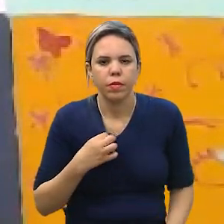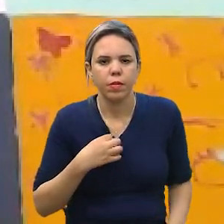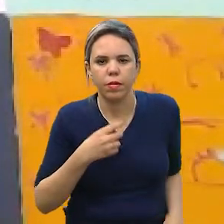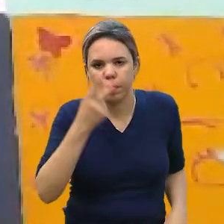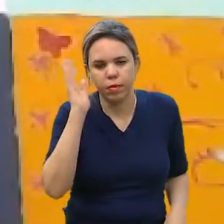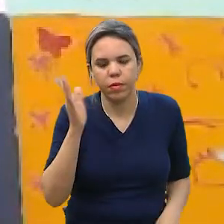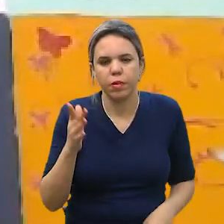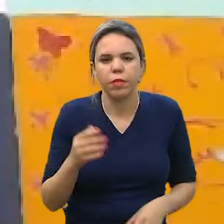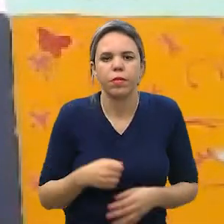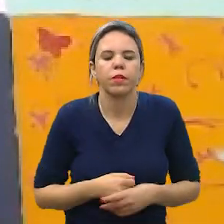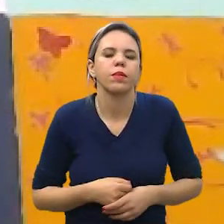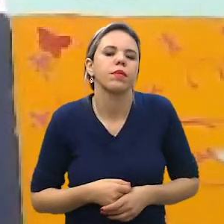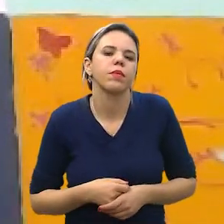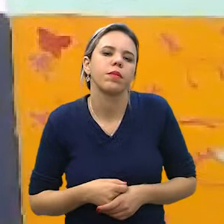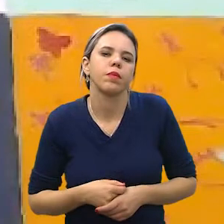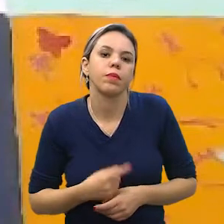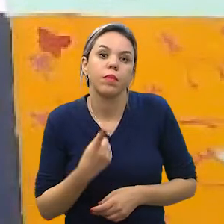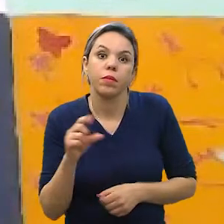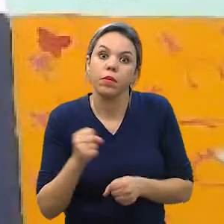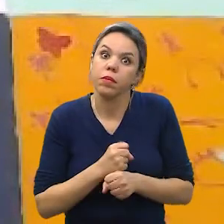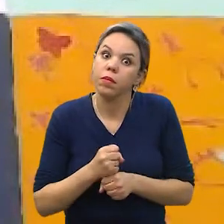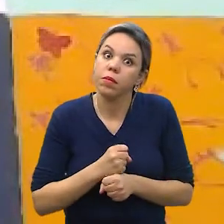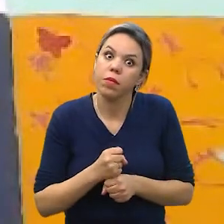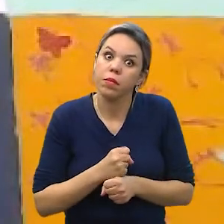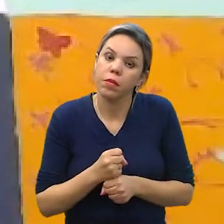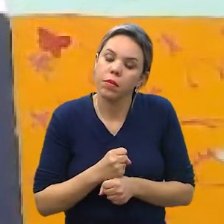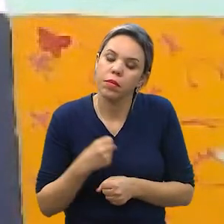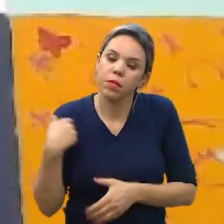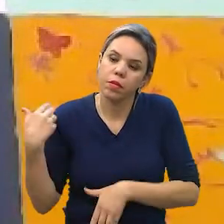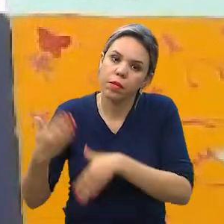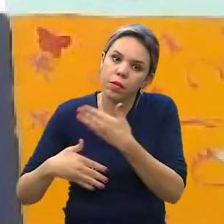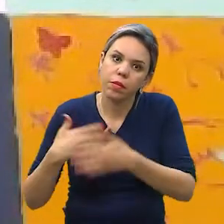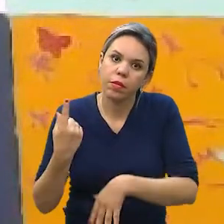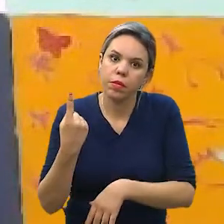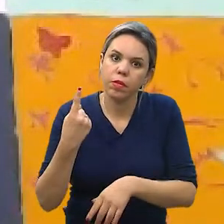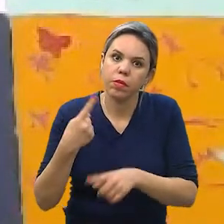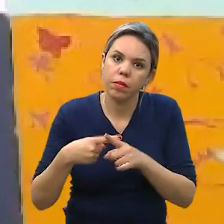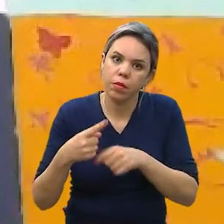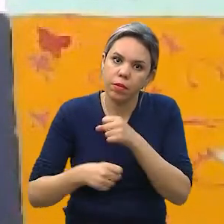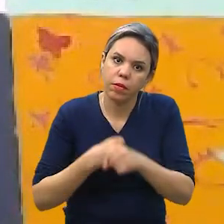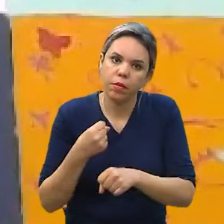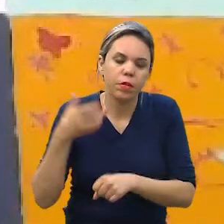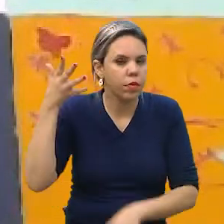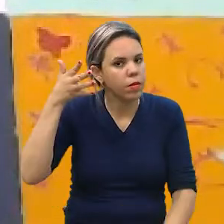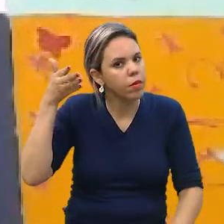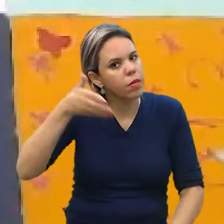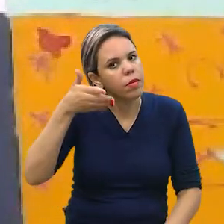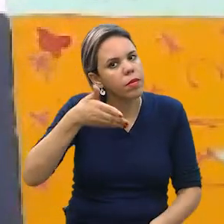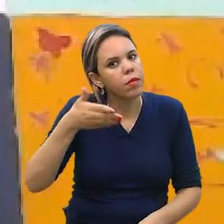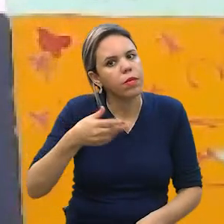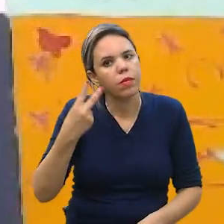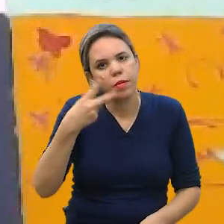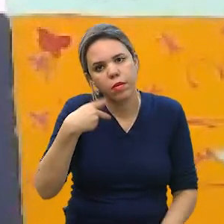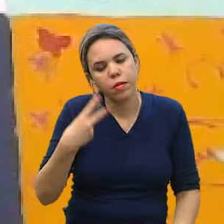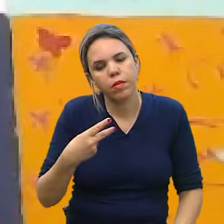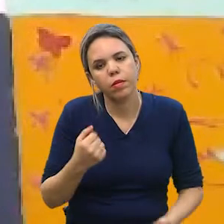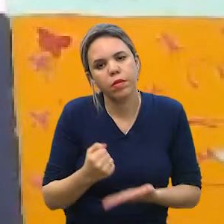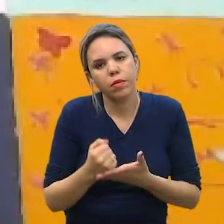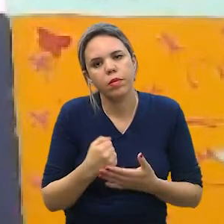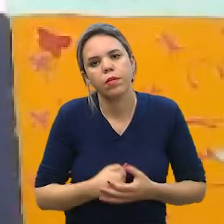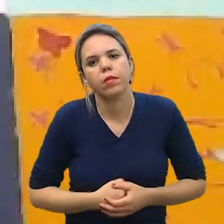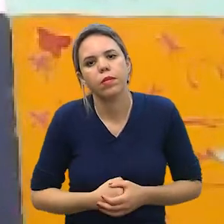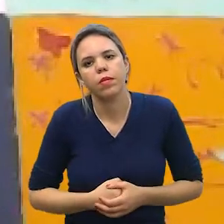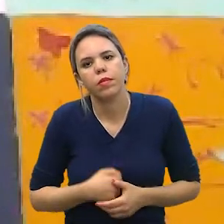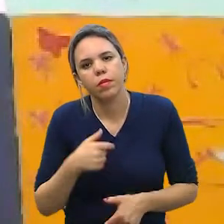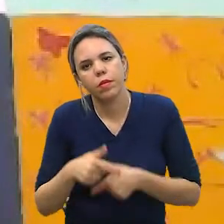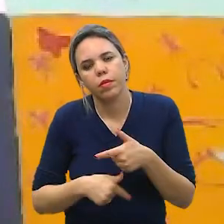já estão conosco há 10 anos e que vêm uma vez por ano fazer uma palestra de 2 horas. Então,